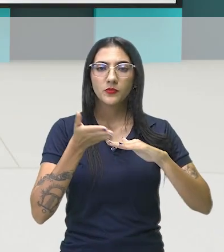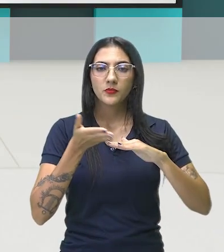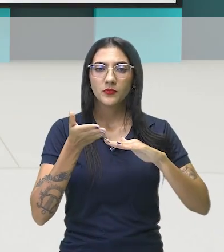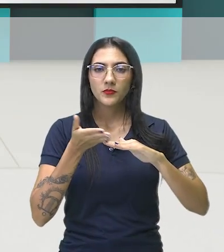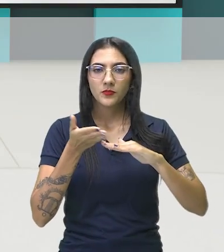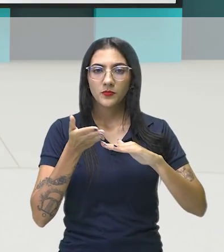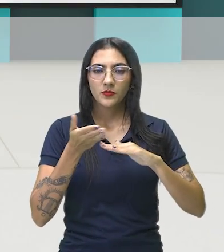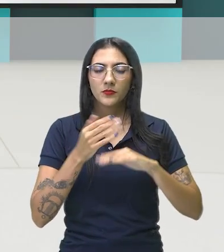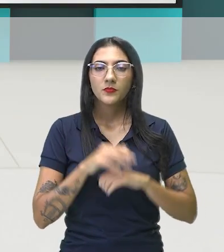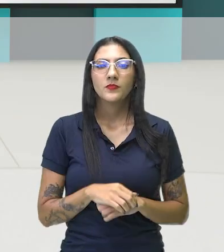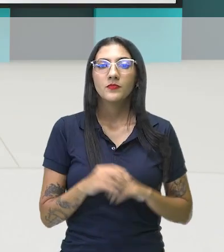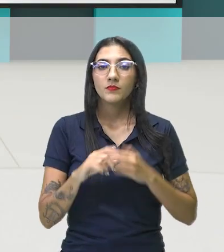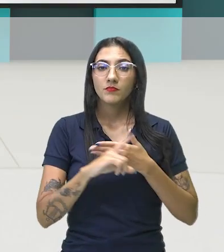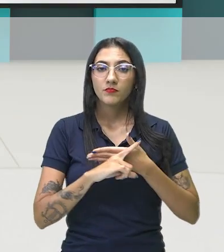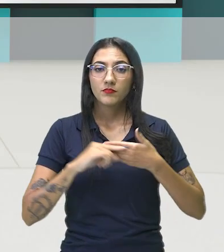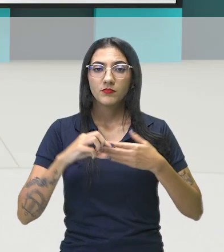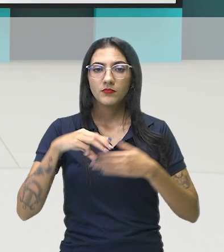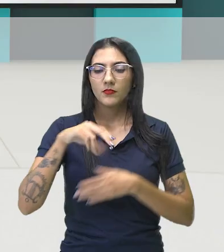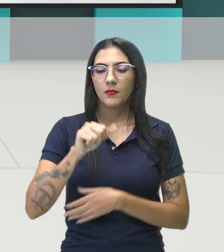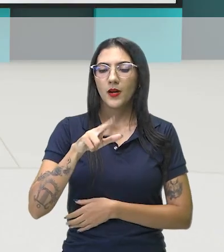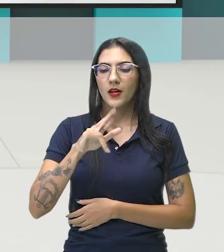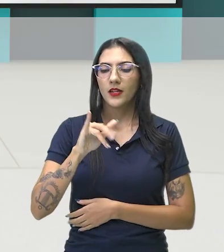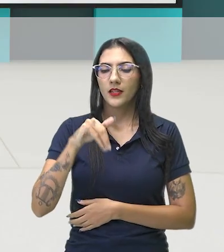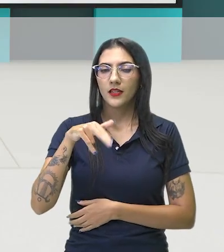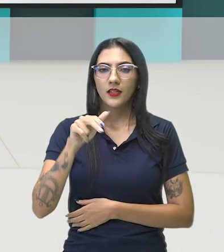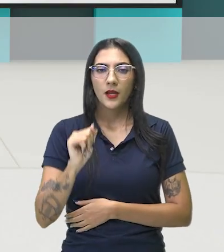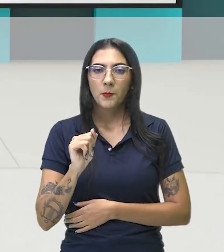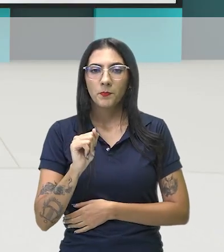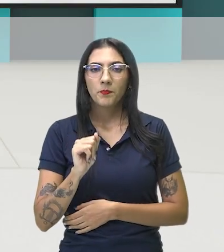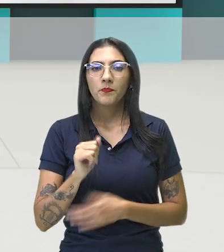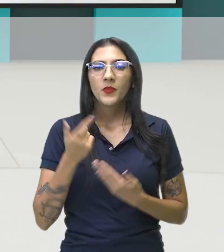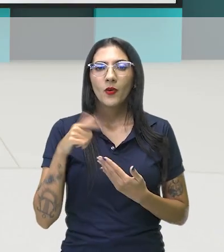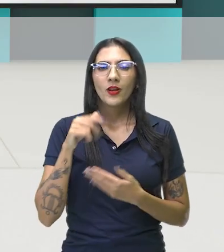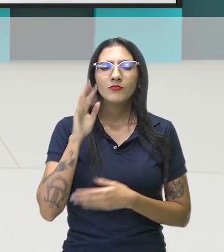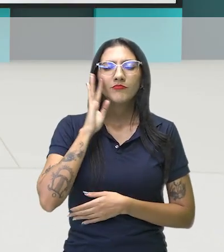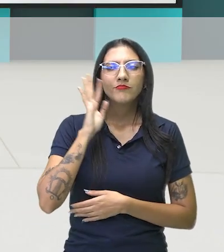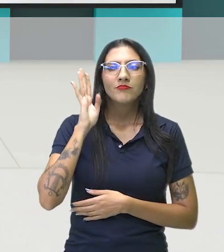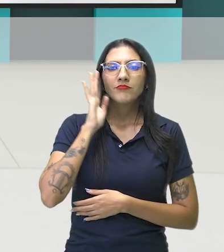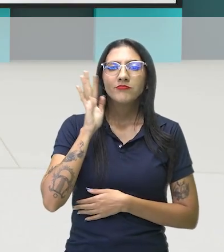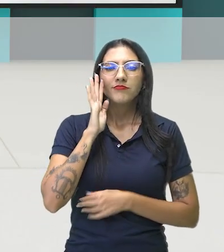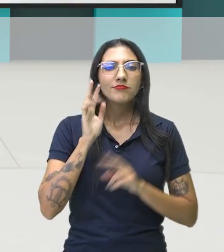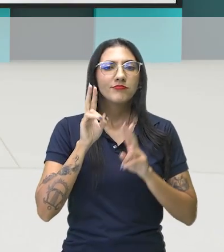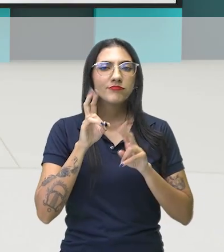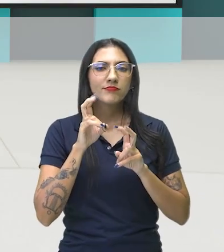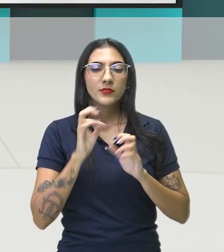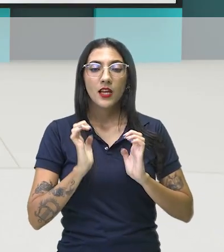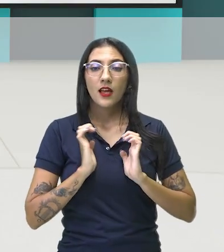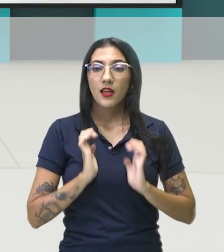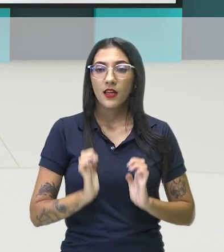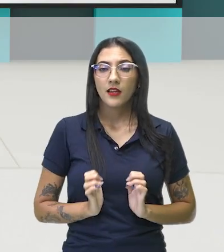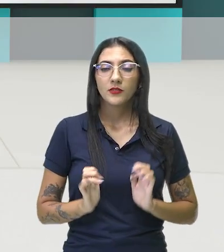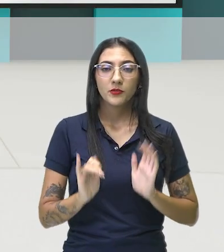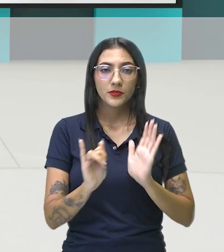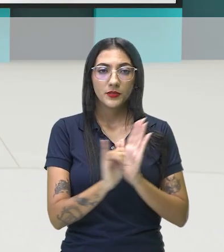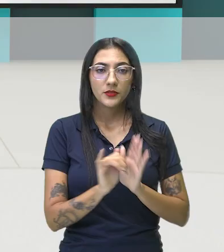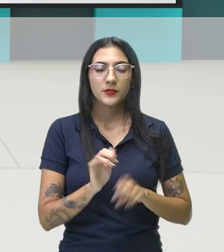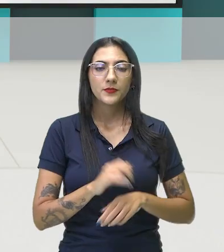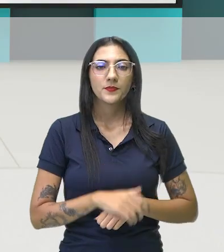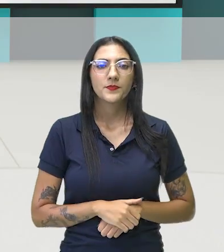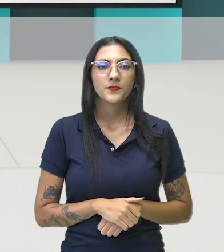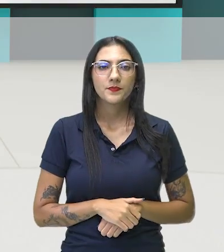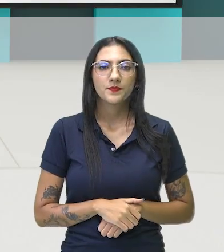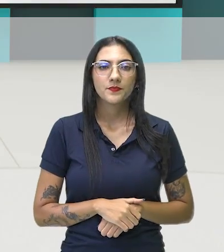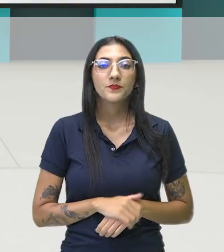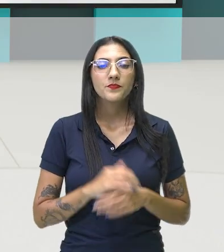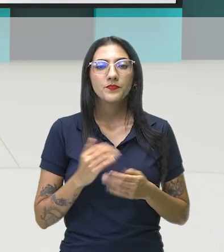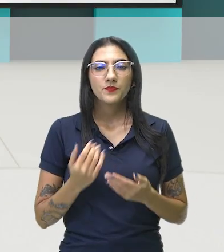é a obra de Marina Abramovic, uma reflexão sobre dilemas éticos e a identidade. Então,